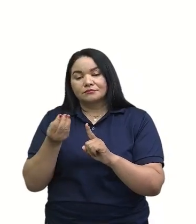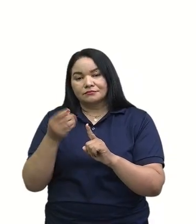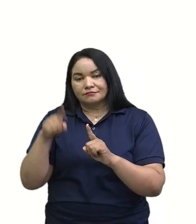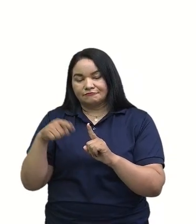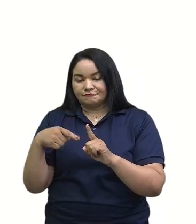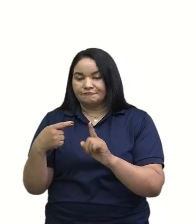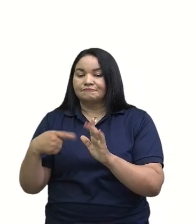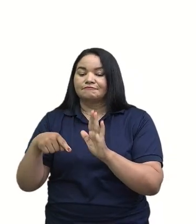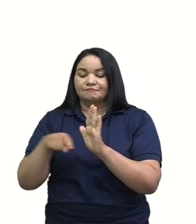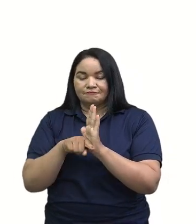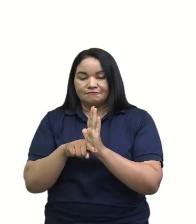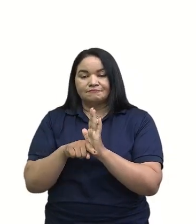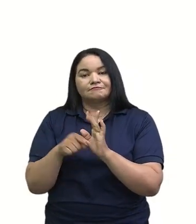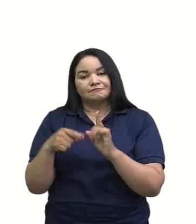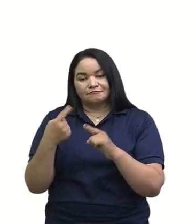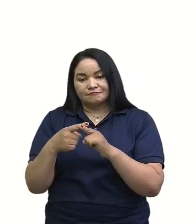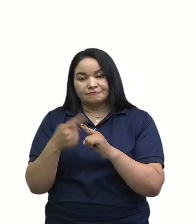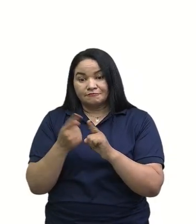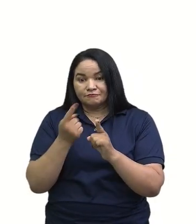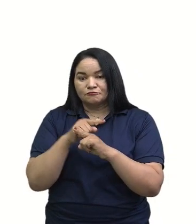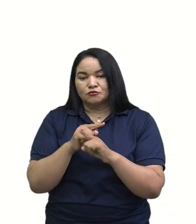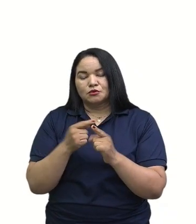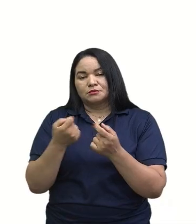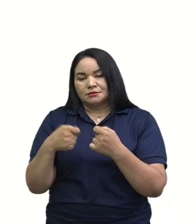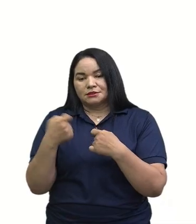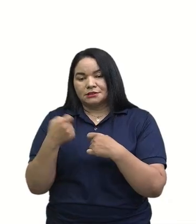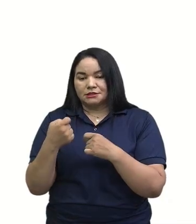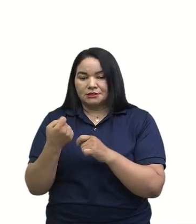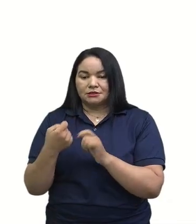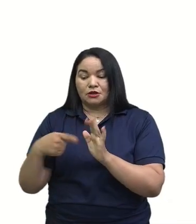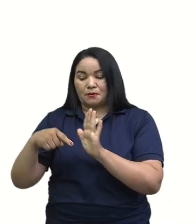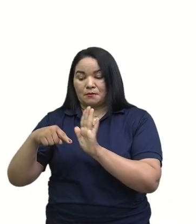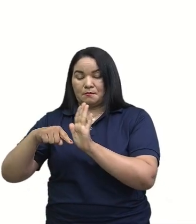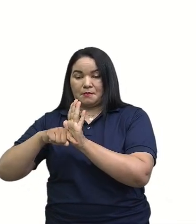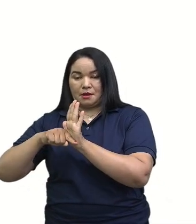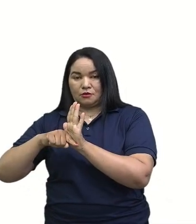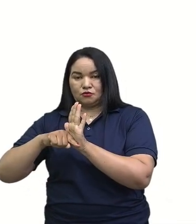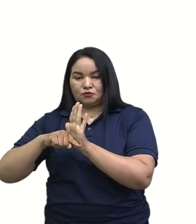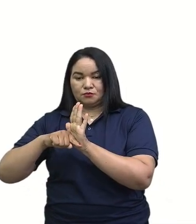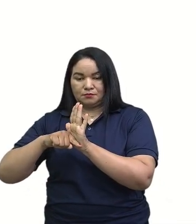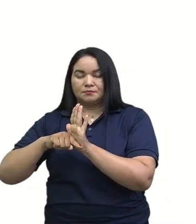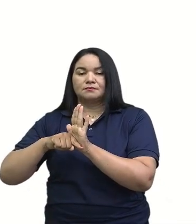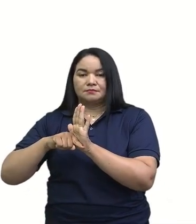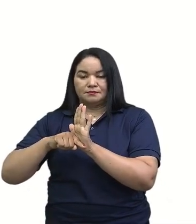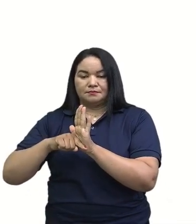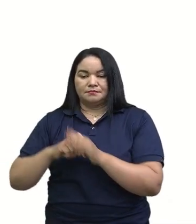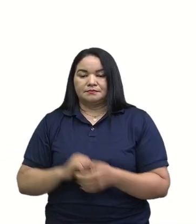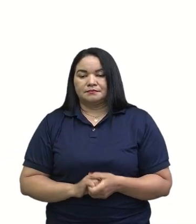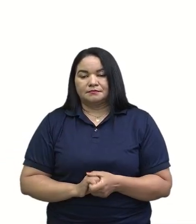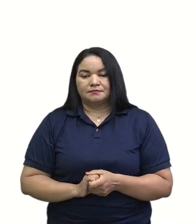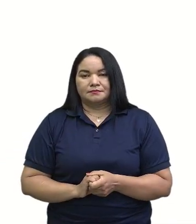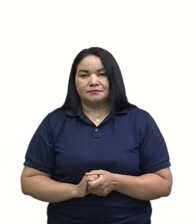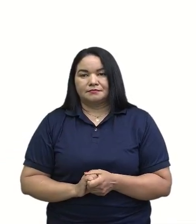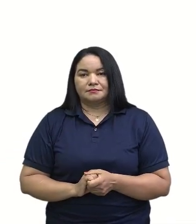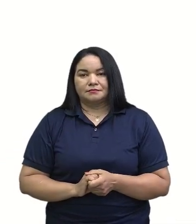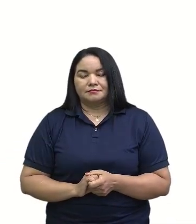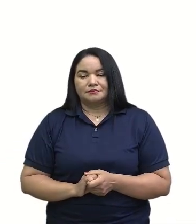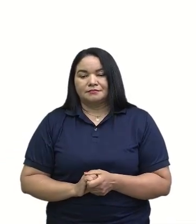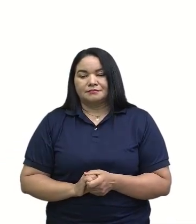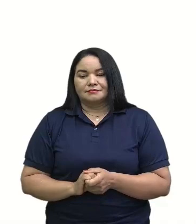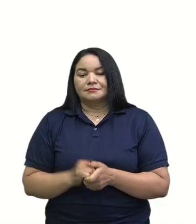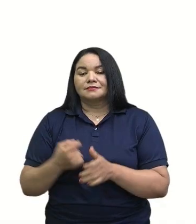com a operação inversa, né? Então, se é mais 11, ele vai passar para o outro lado da igualdade, sendo menos 11, tá bom? Então, vai ficar aqui,